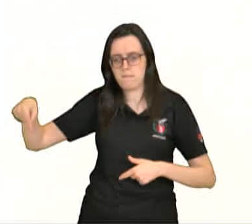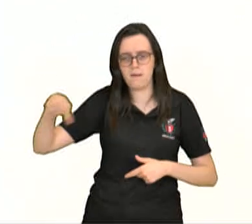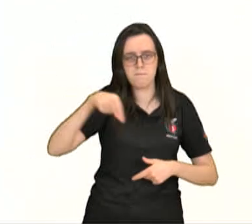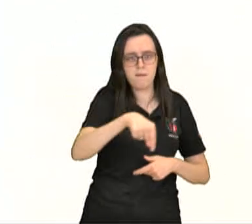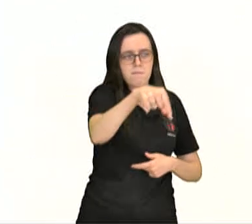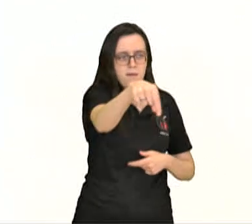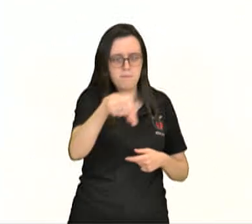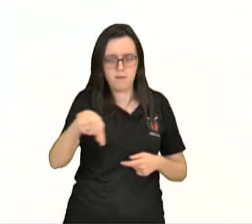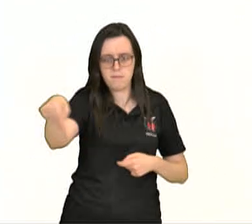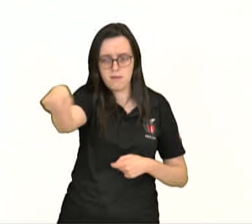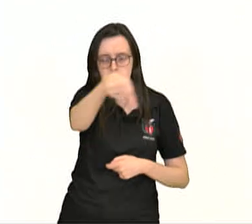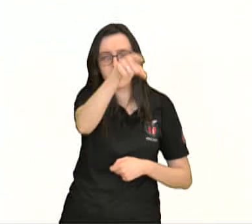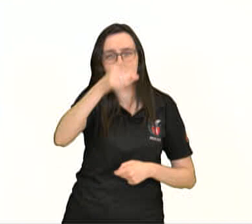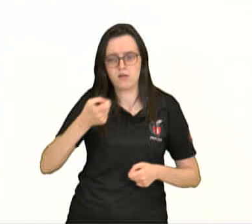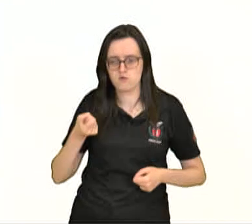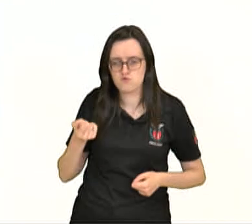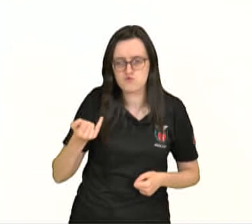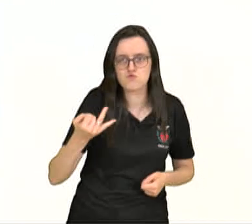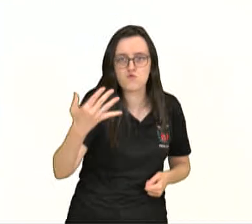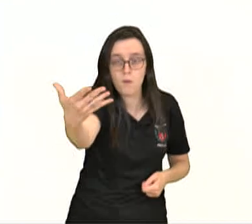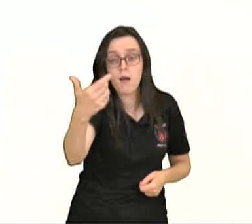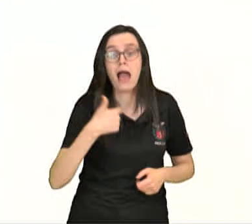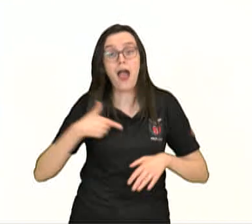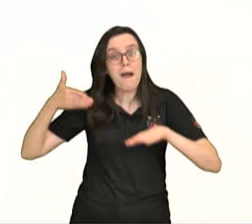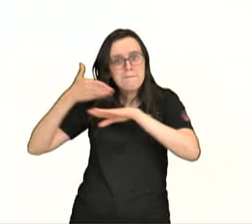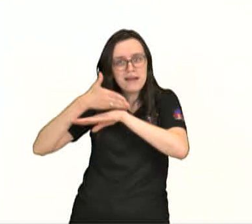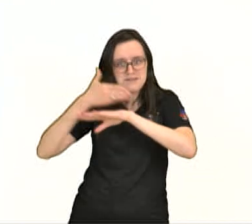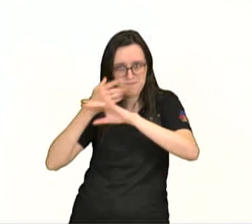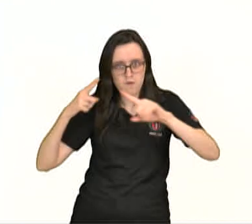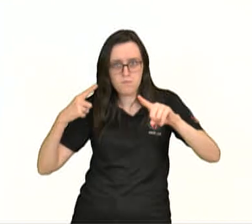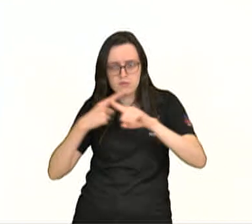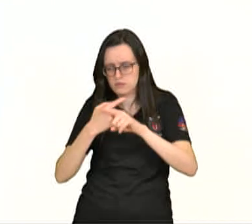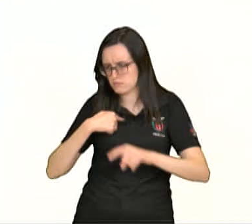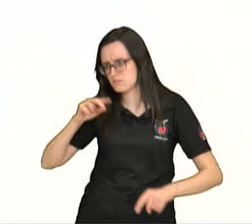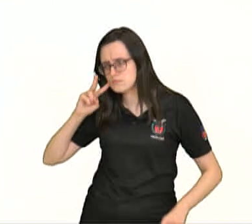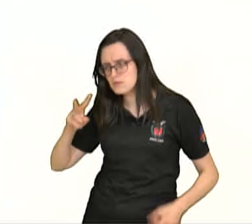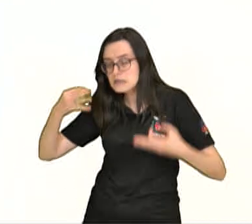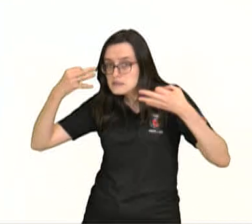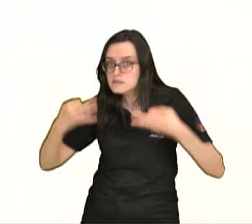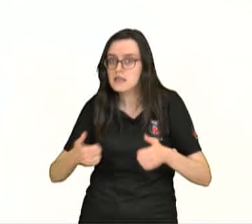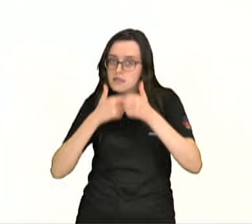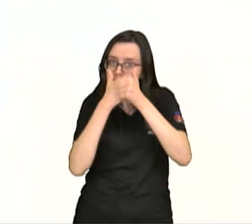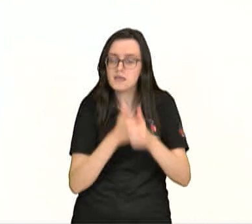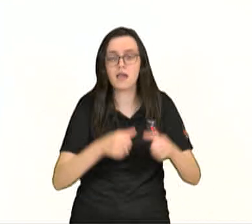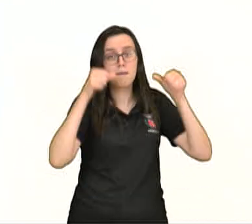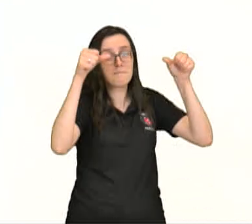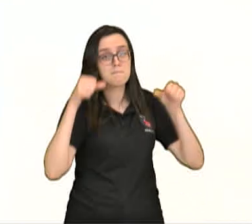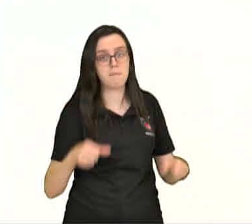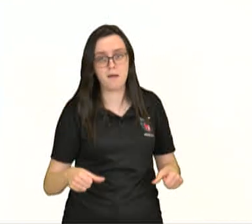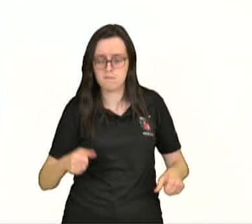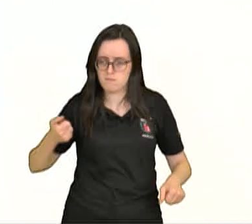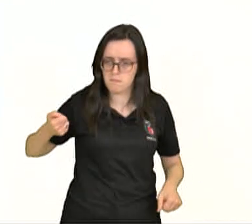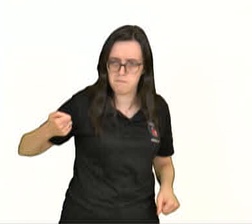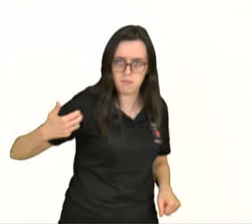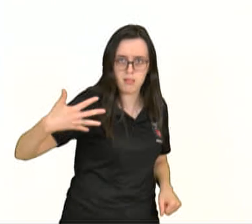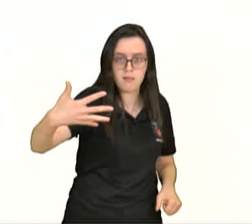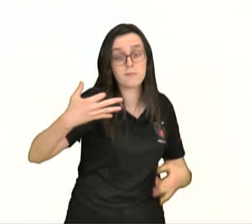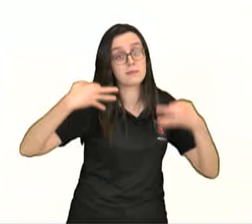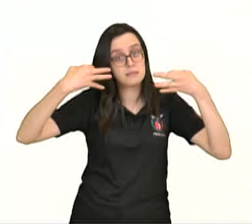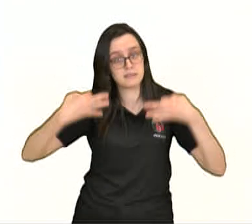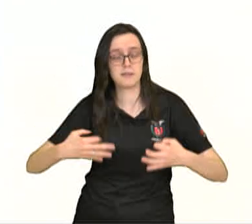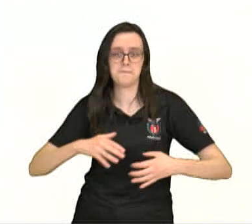pontos que são numeradas em que o participante deve passar conforme a sequência do mapa. Então, ele vai passar por ali conforme a sequência do seu